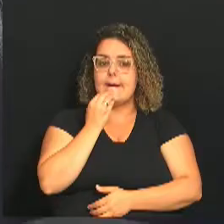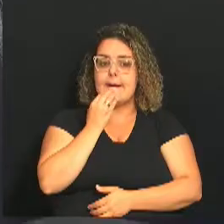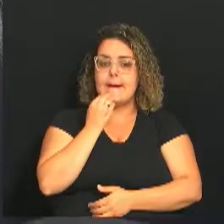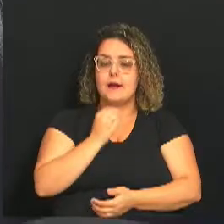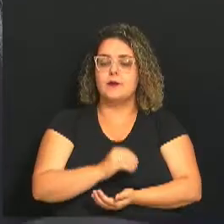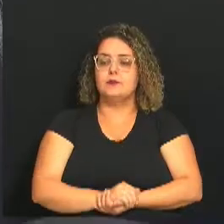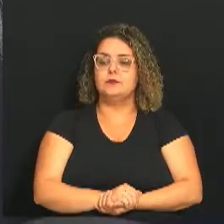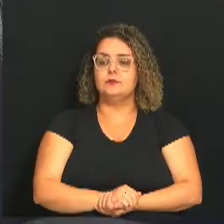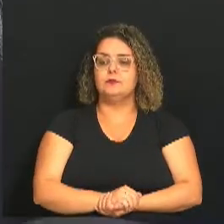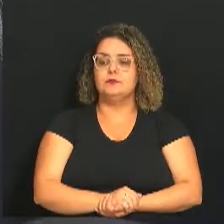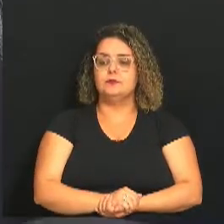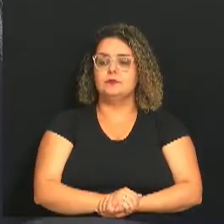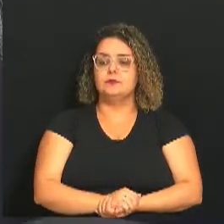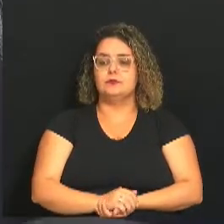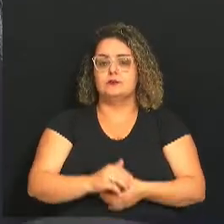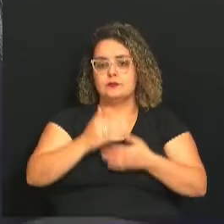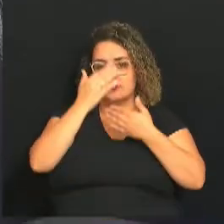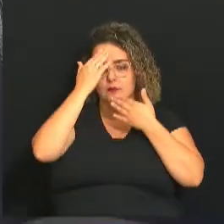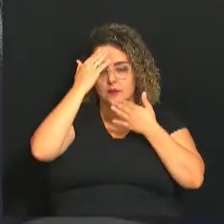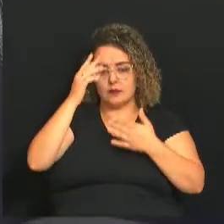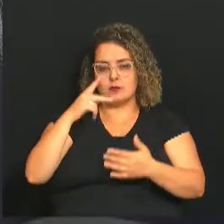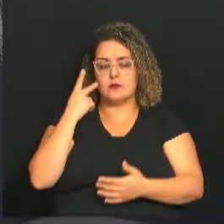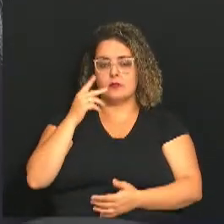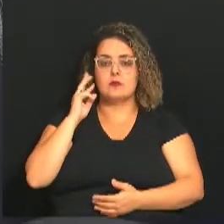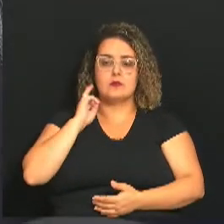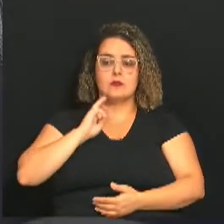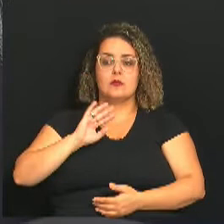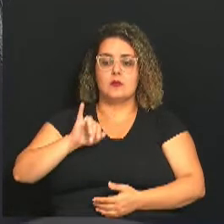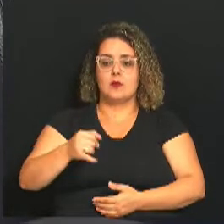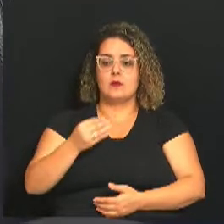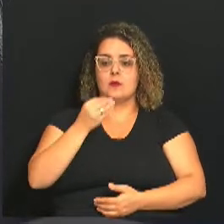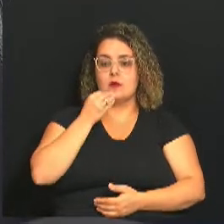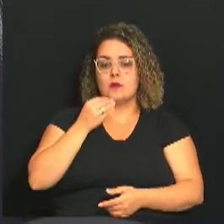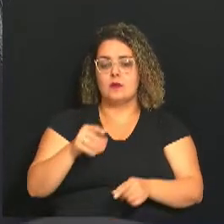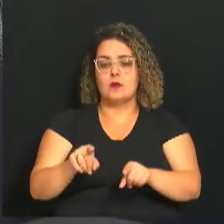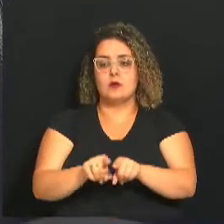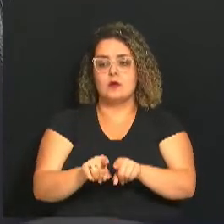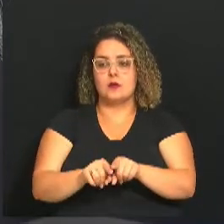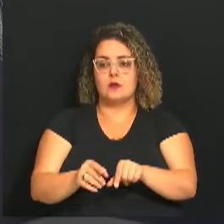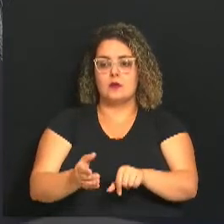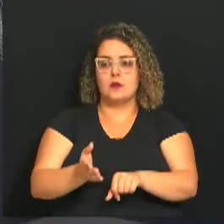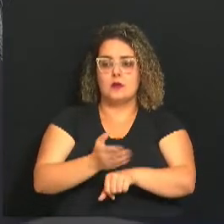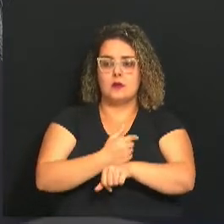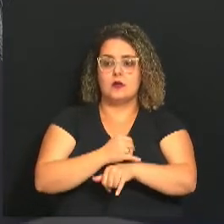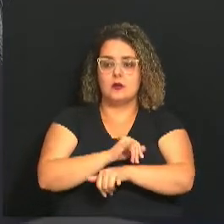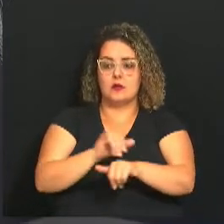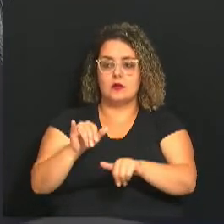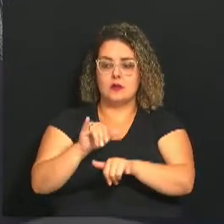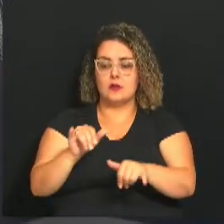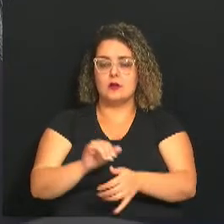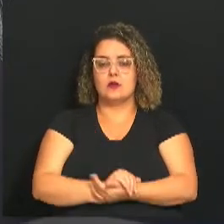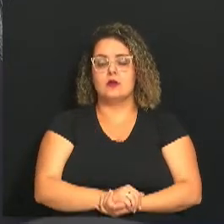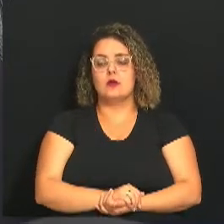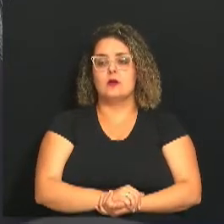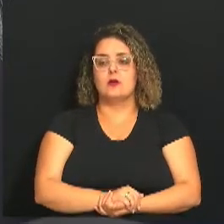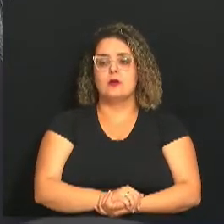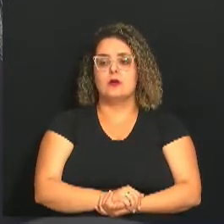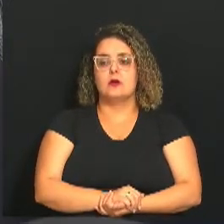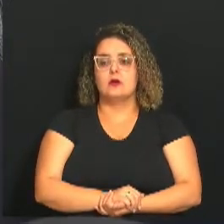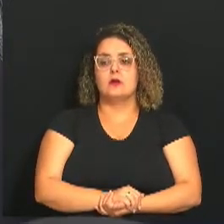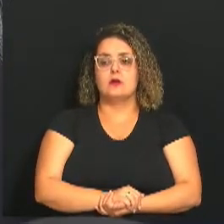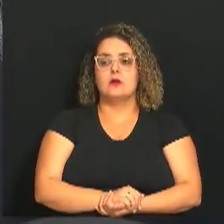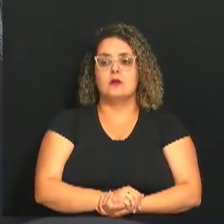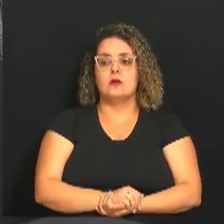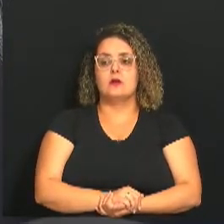Obrigado, vereador Cecílio. Aproveito também, antes de dar início aqui, dizer que nós criamos